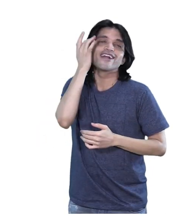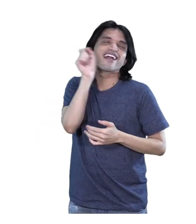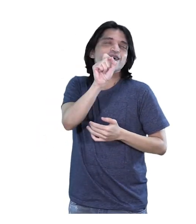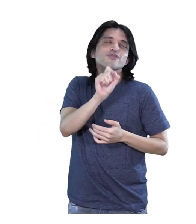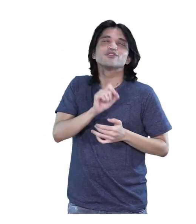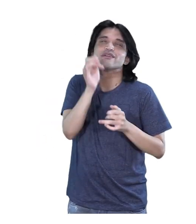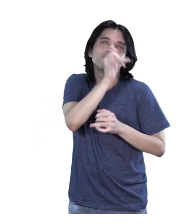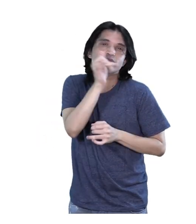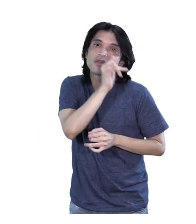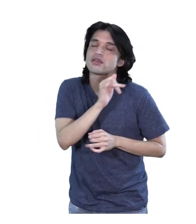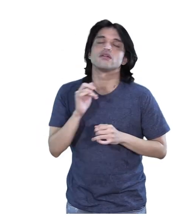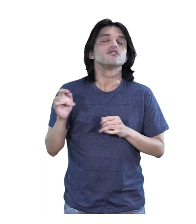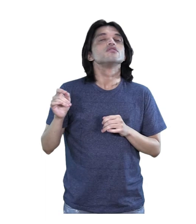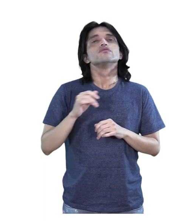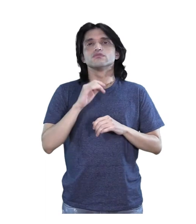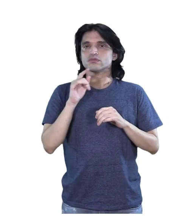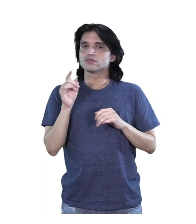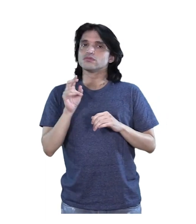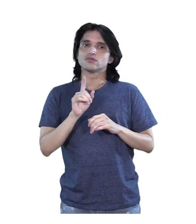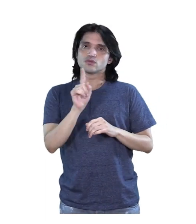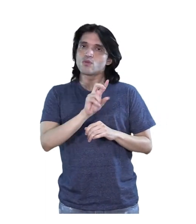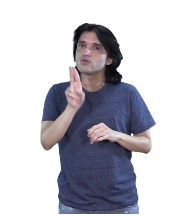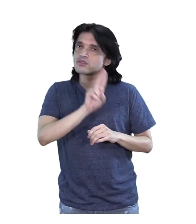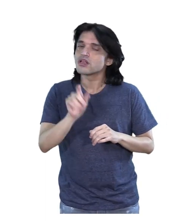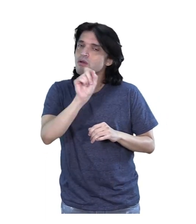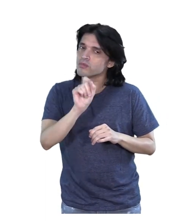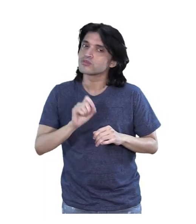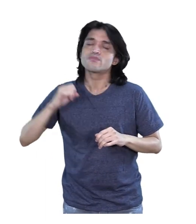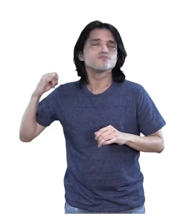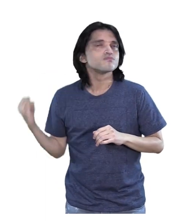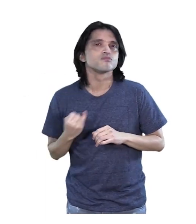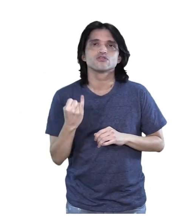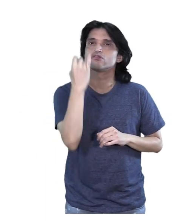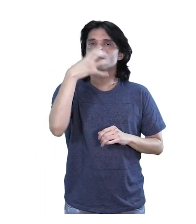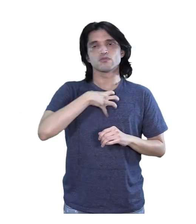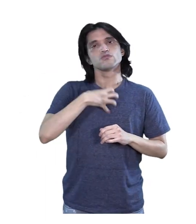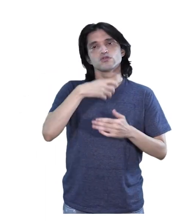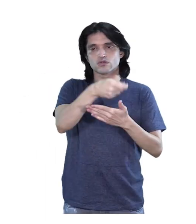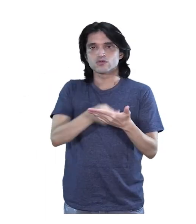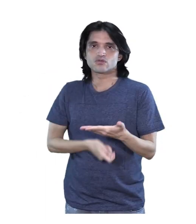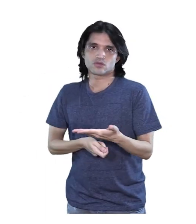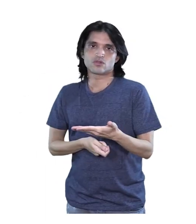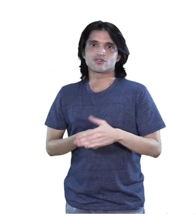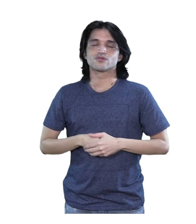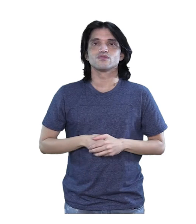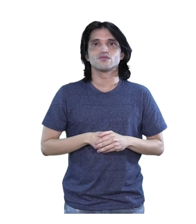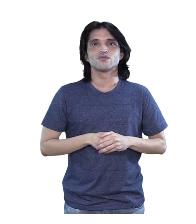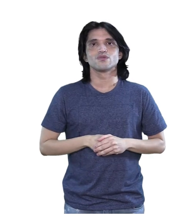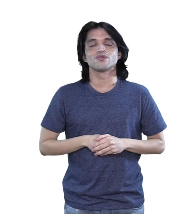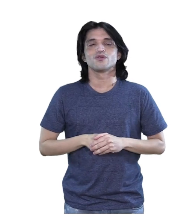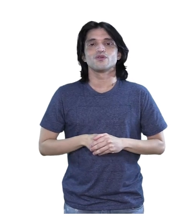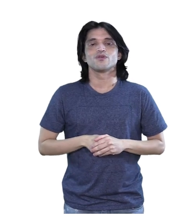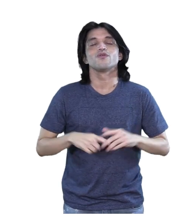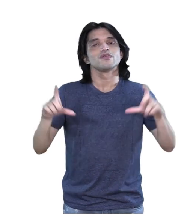de sentido de um texto. Com essa mensagem, finalizo o nosso encontro de hoje. Assim é